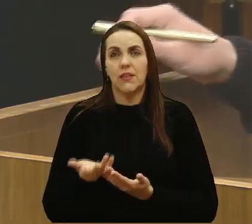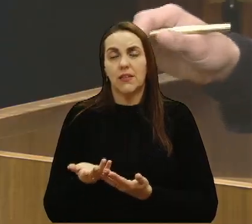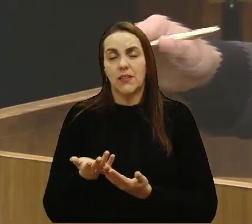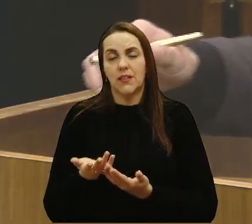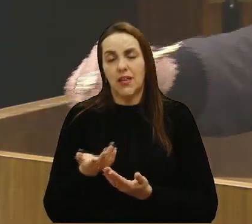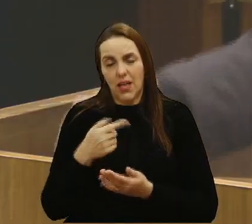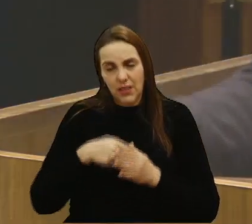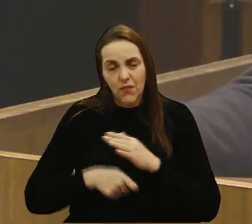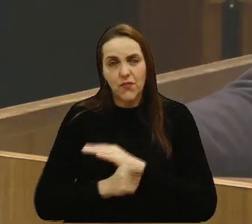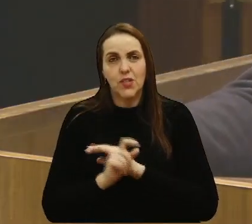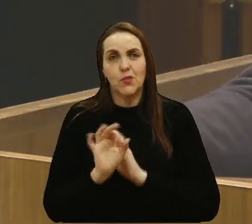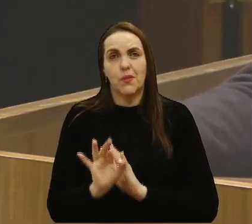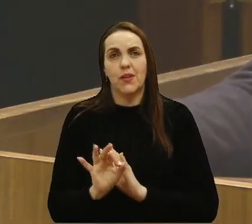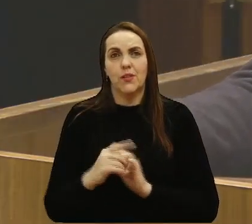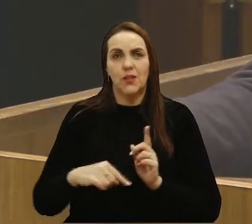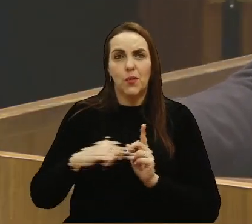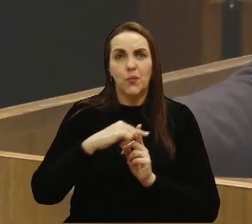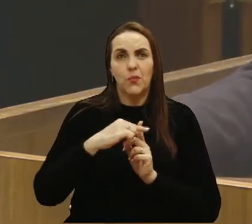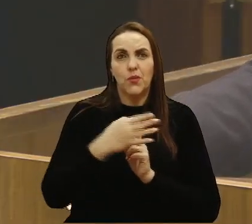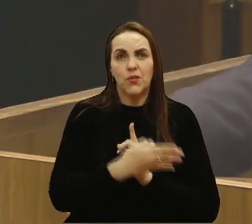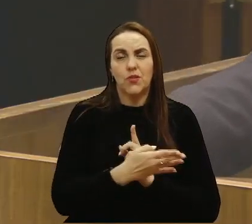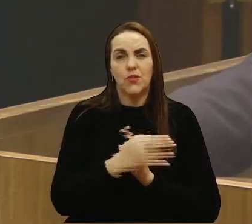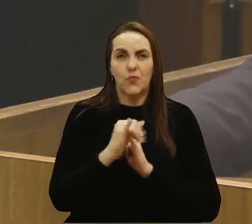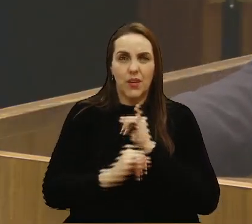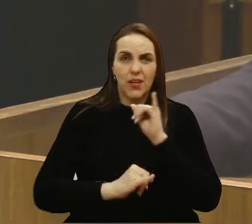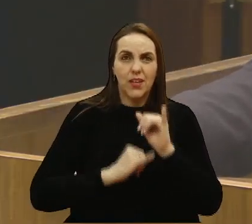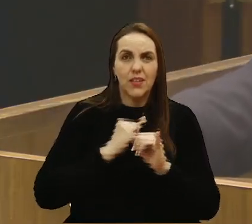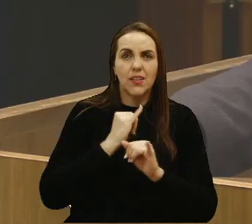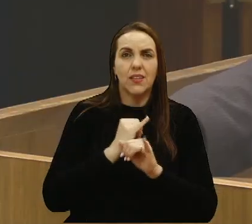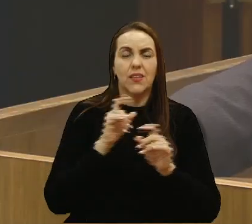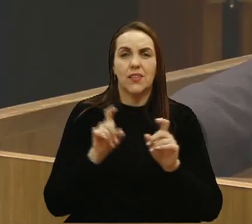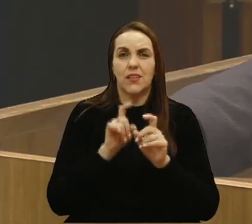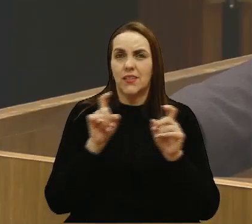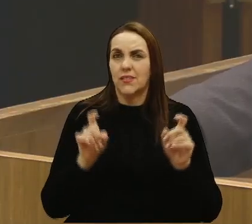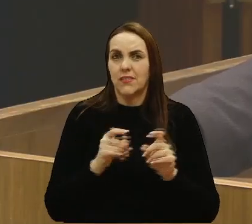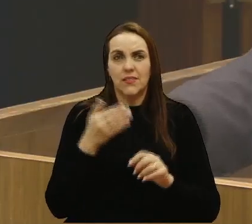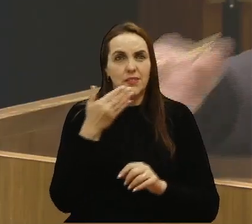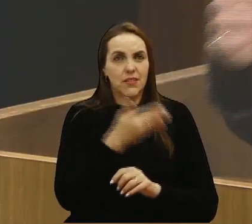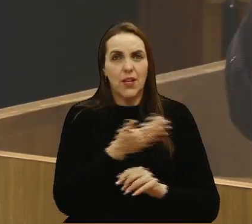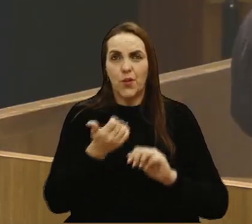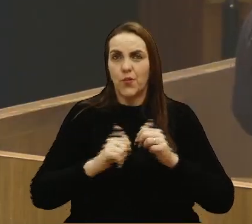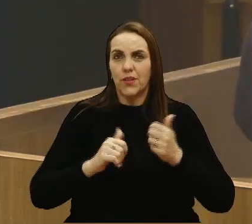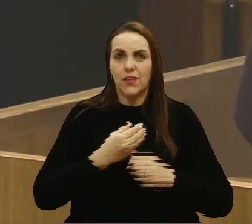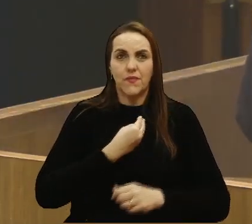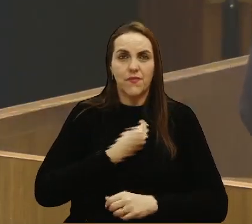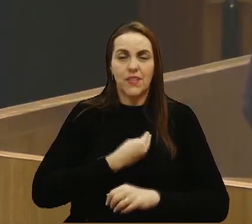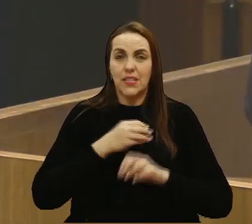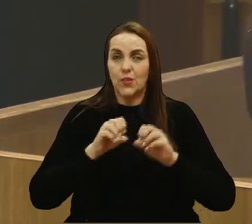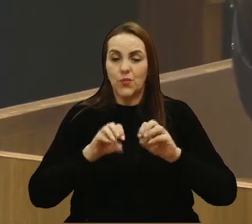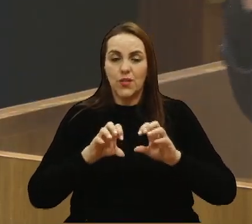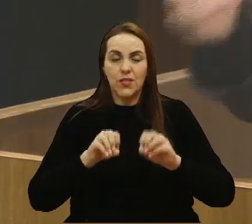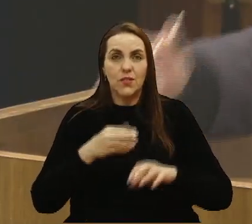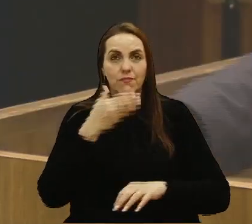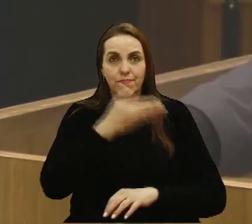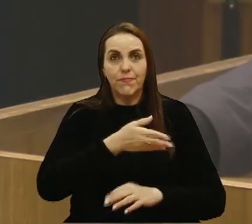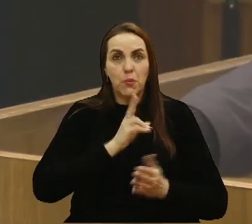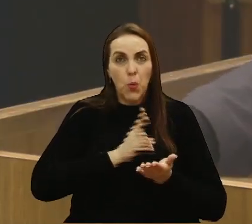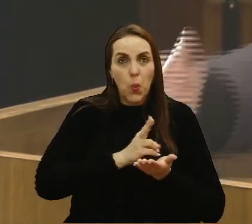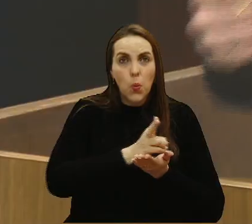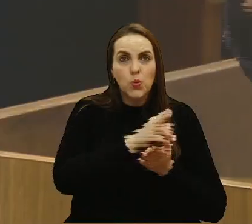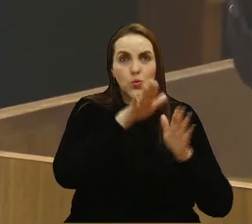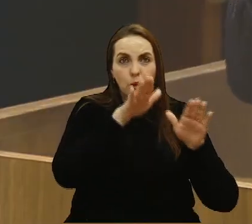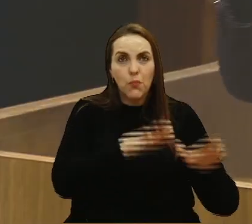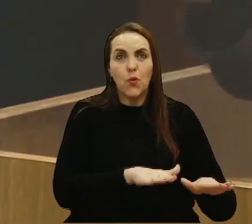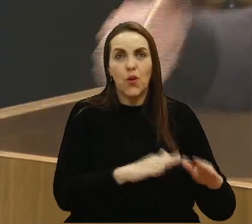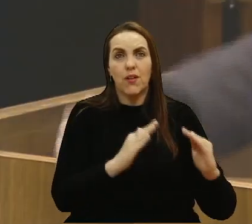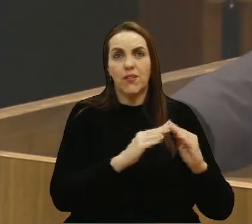esse investimento. Então, nós temos que investir na internet, na qualidade de vida, na educação, para que esses moradores se mantenham lá e